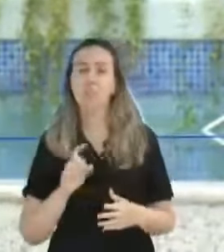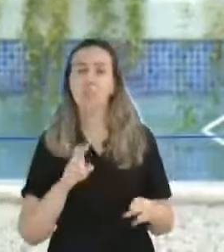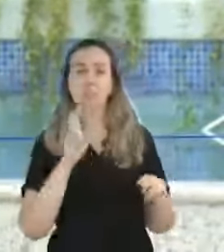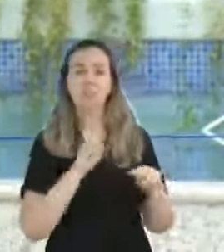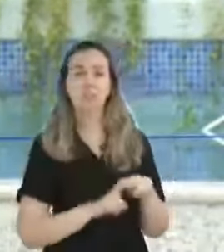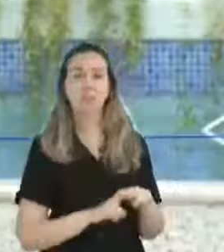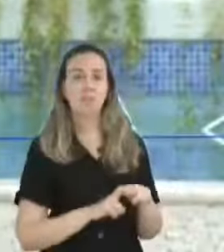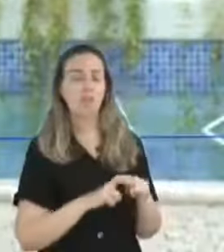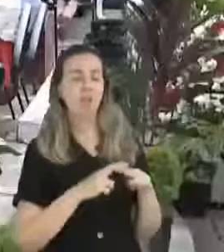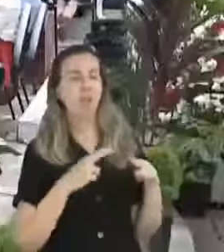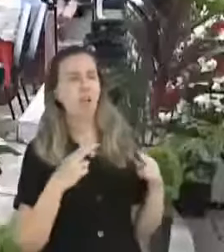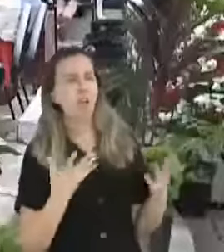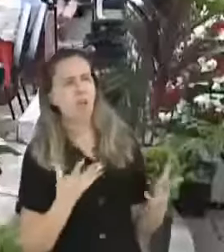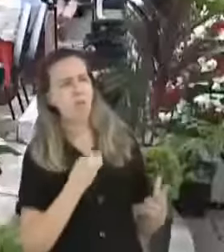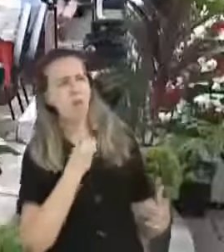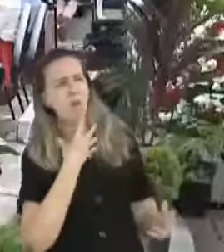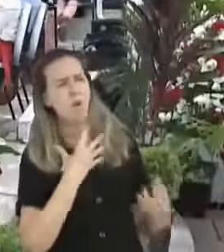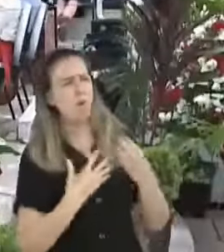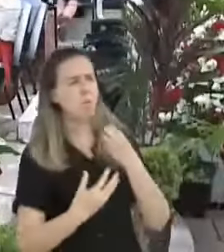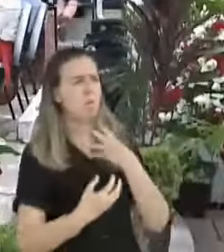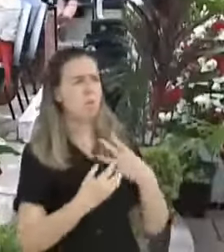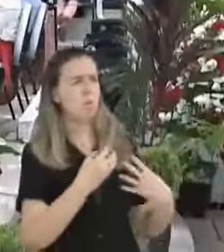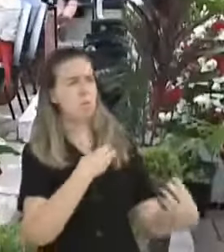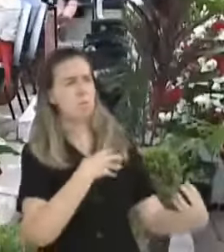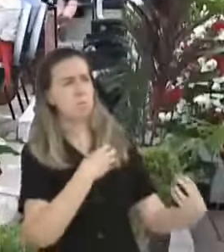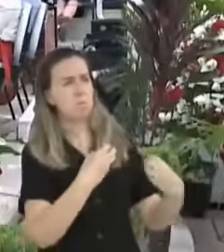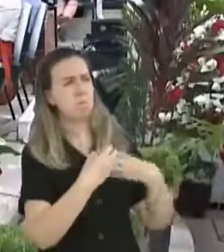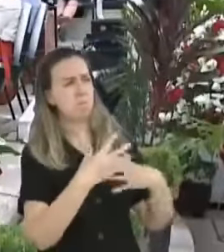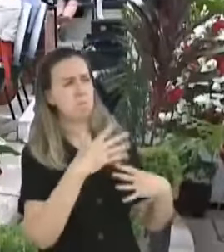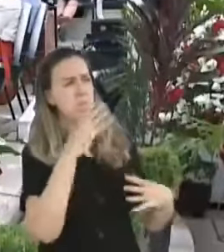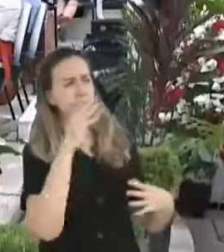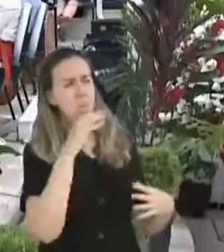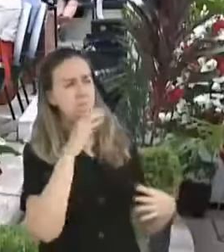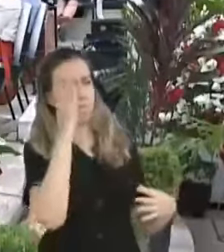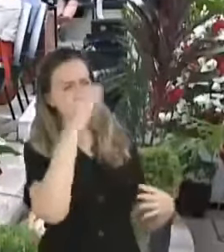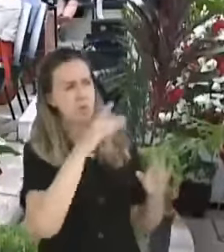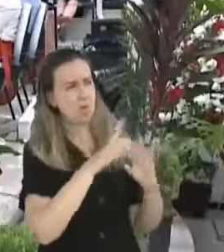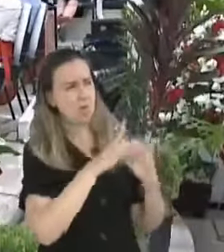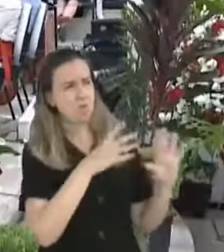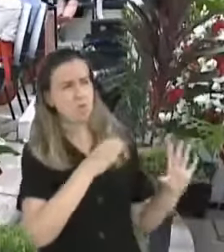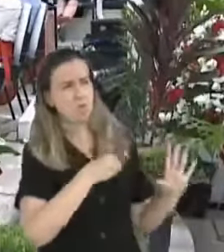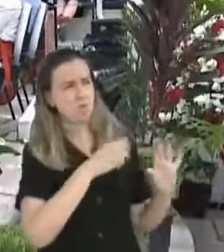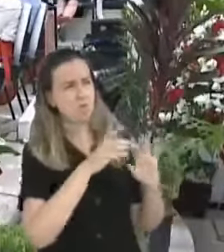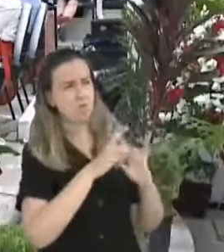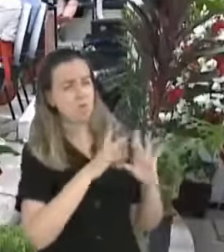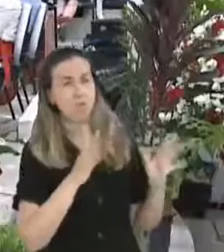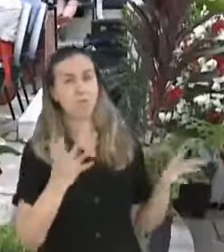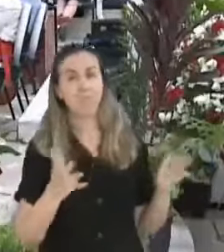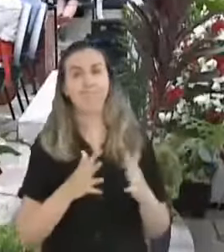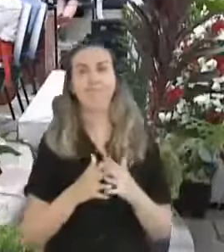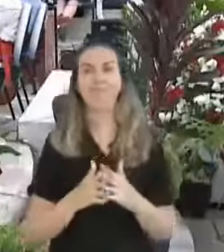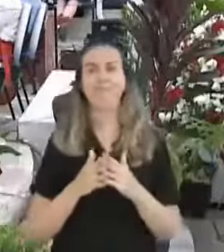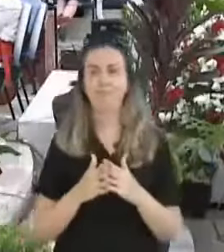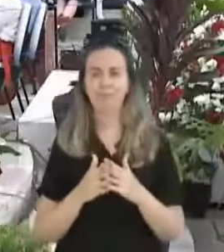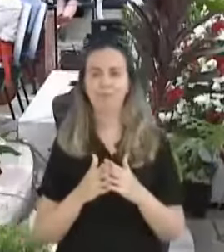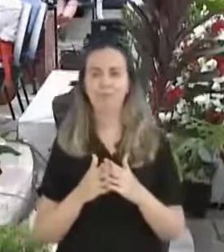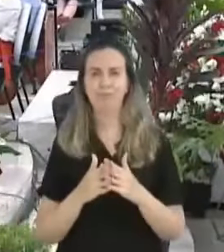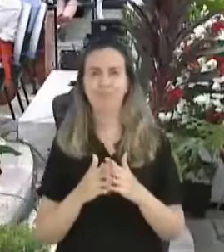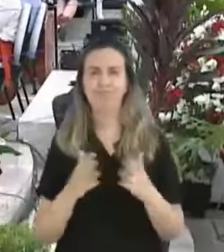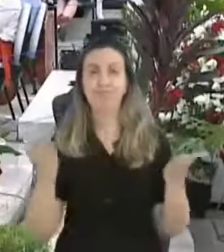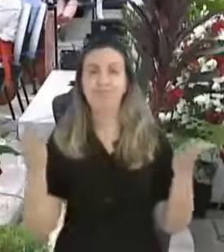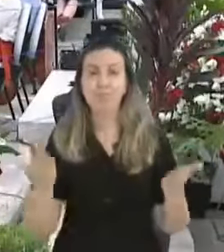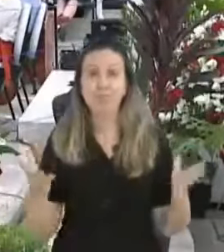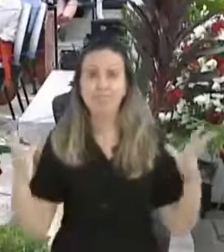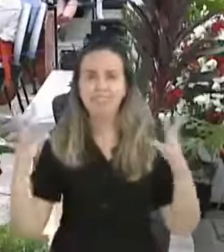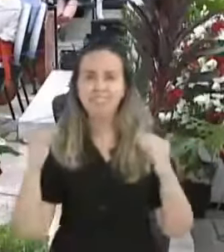e ouvir uma mensagem que amassageia o ego. Muitos querem ouvir o que lhes for conveniente,